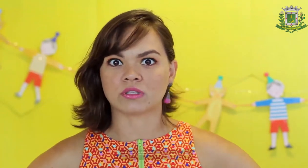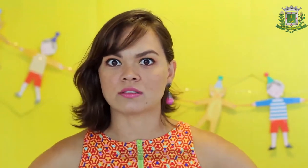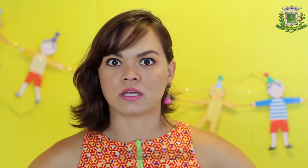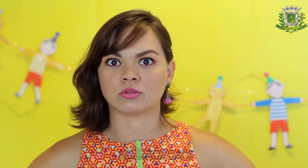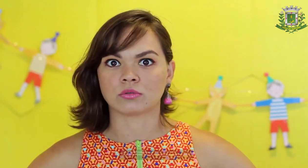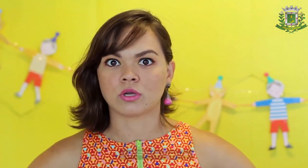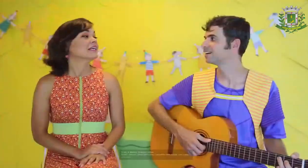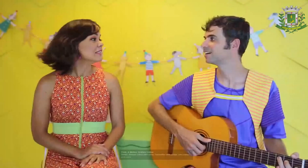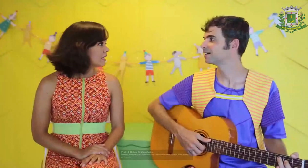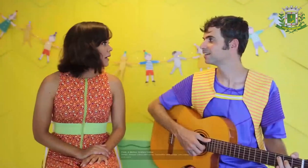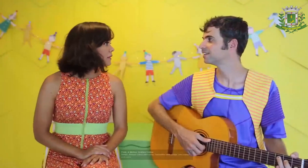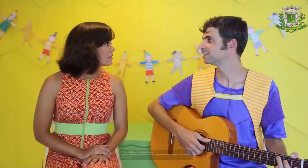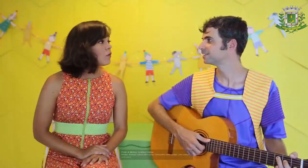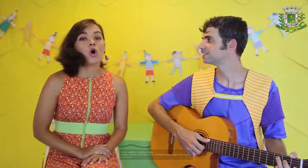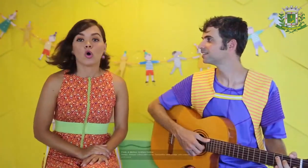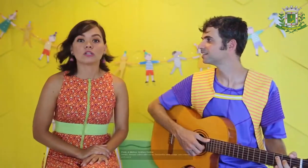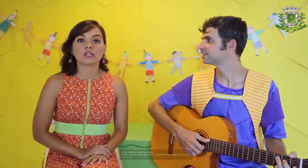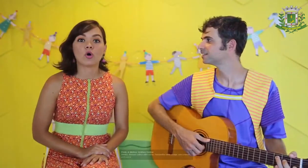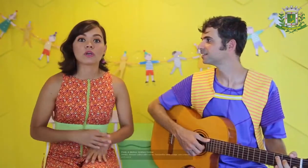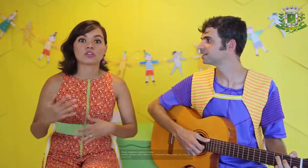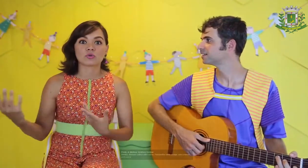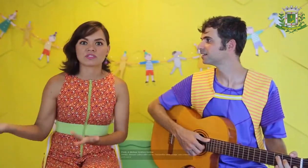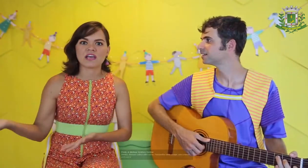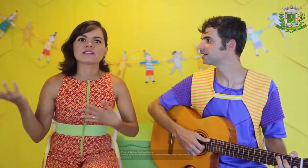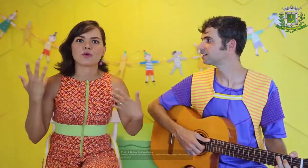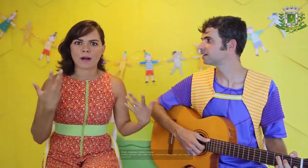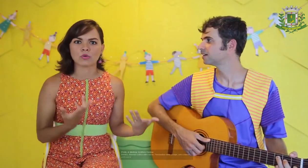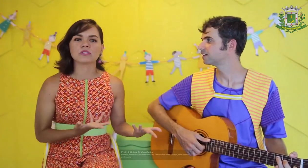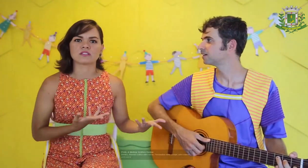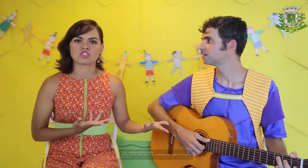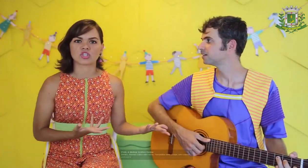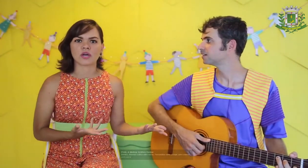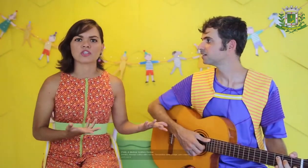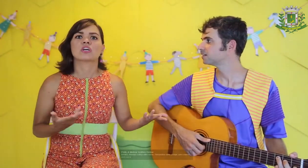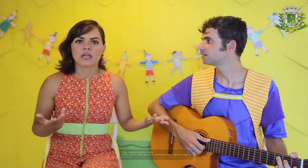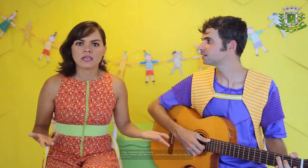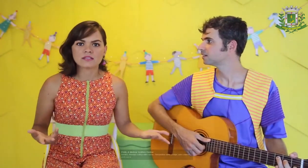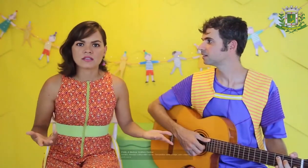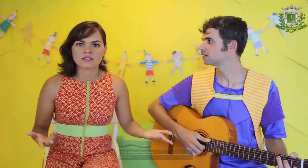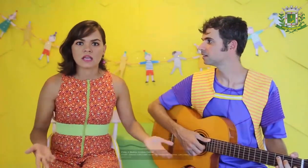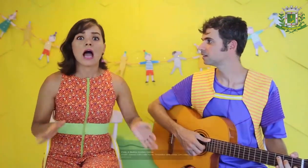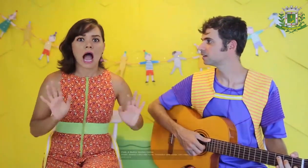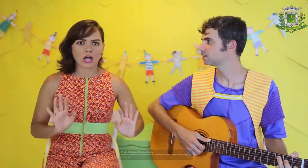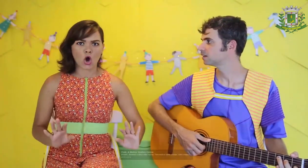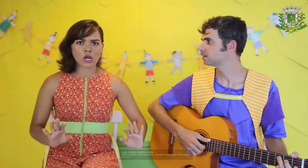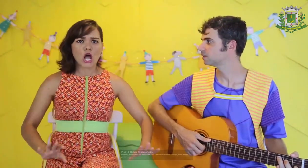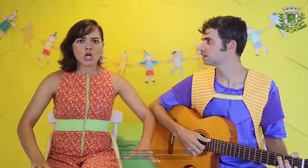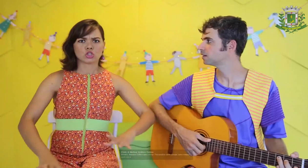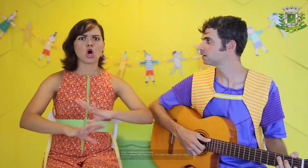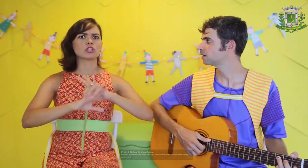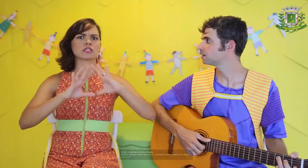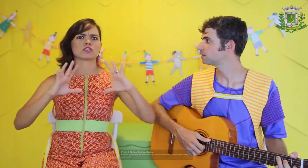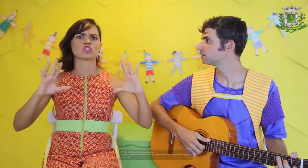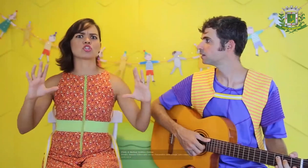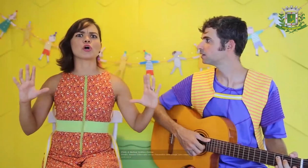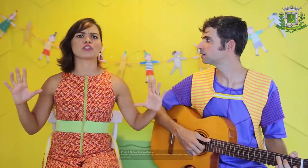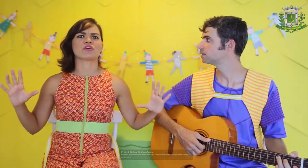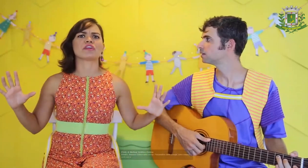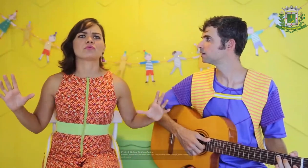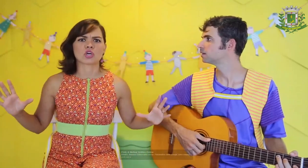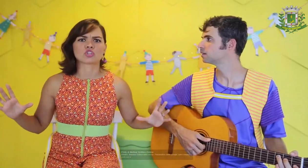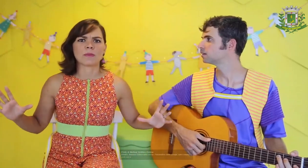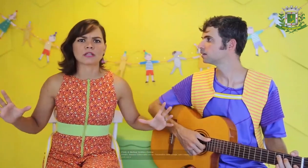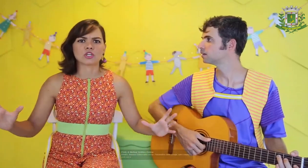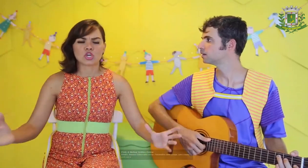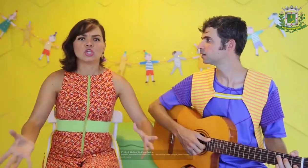no que estava acontecendo. Niame, então, ordenou que trouxessem o baú das histórias e disse: agora todas as